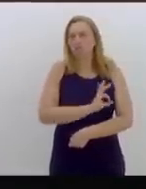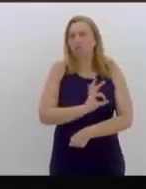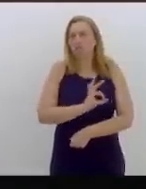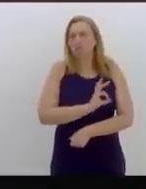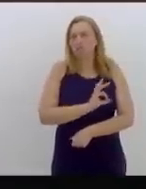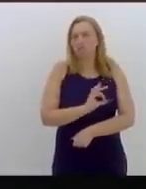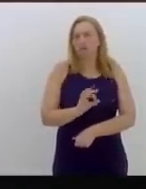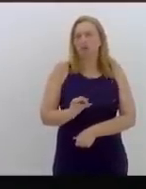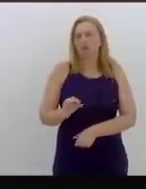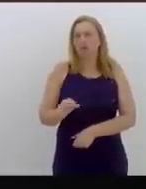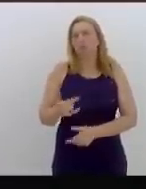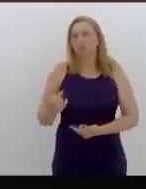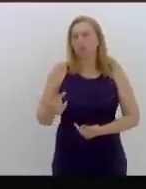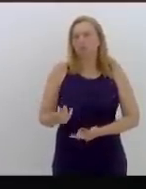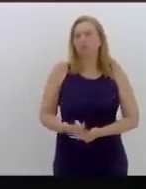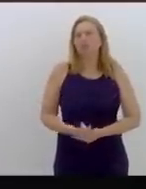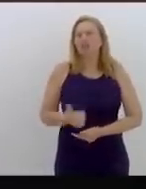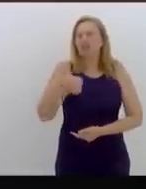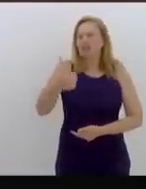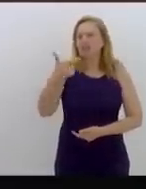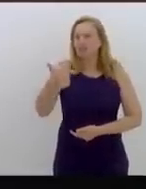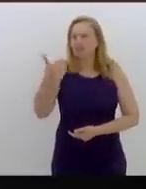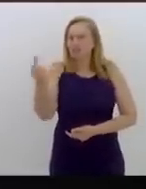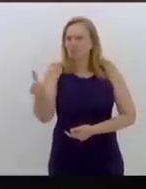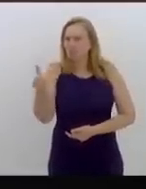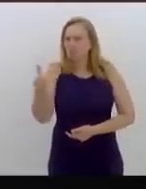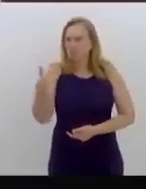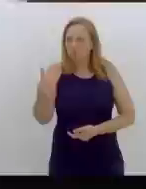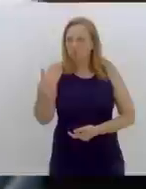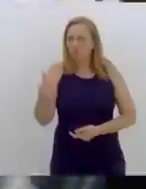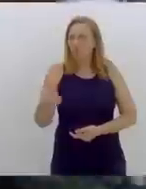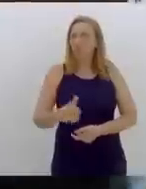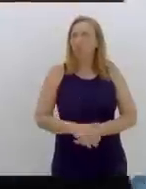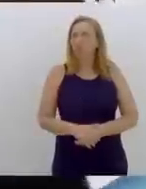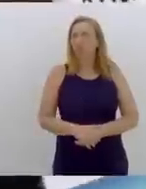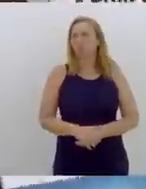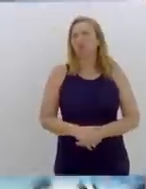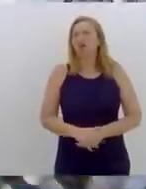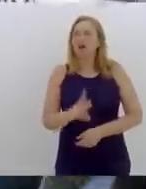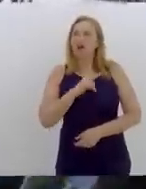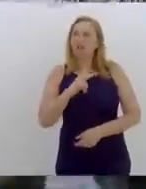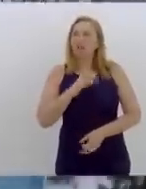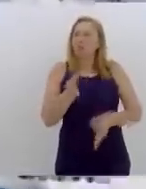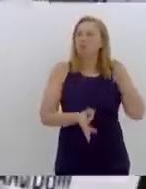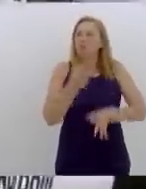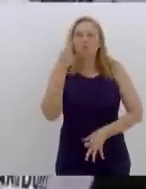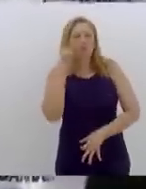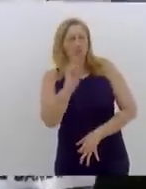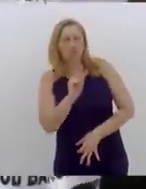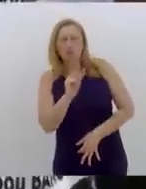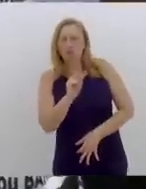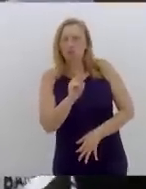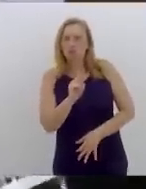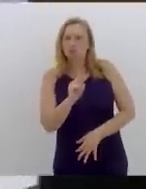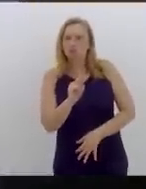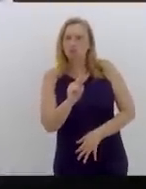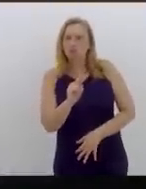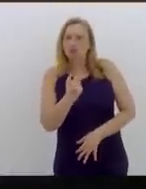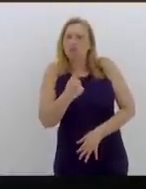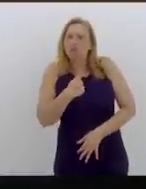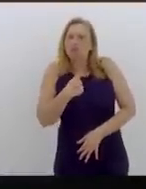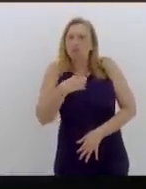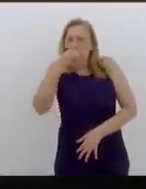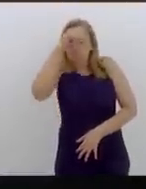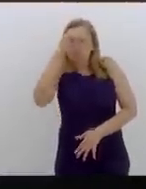querendo me colocar como 121 tentativa de homicídio onde a própria juíza enxergou que eu fui vítima e me